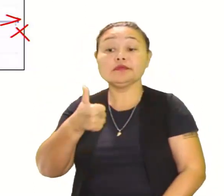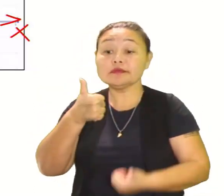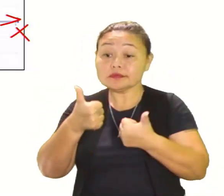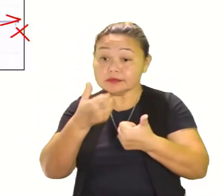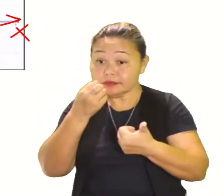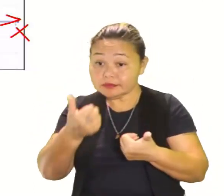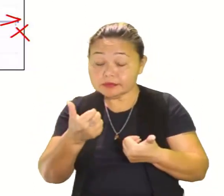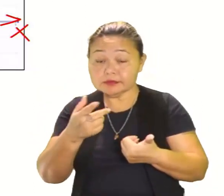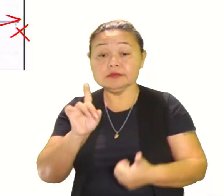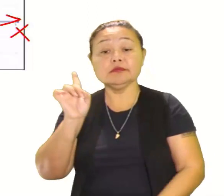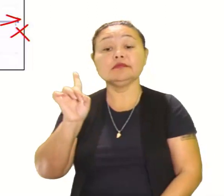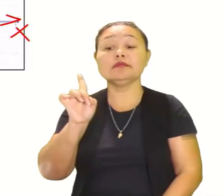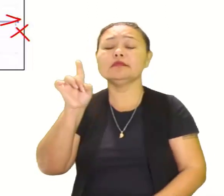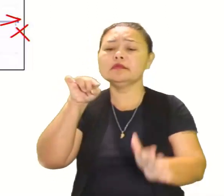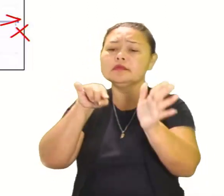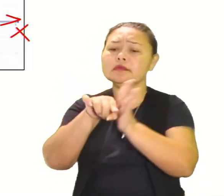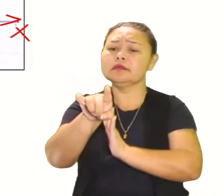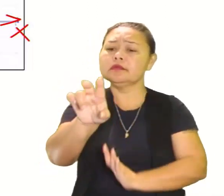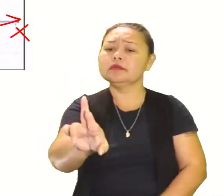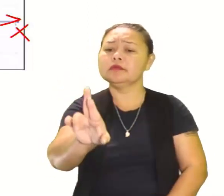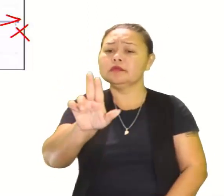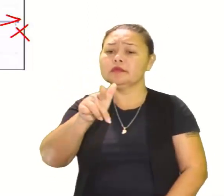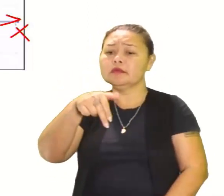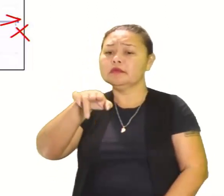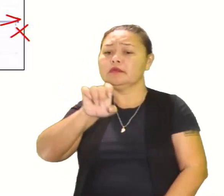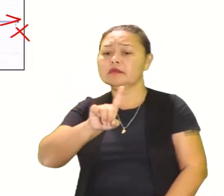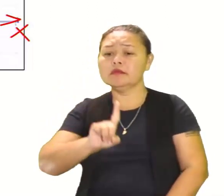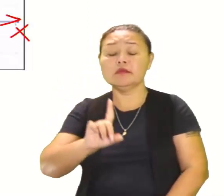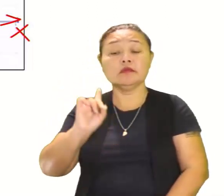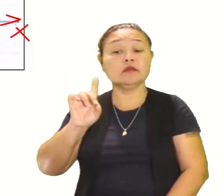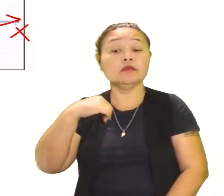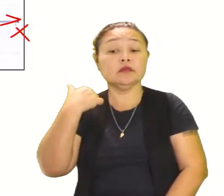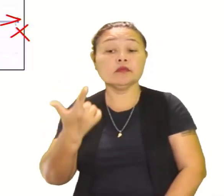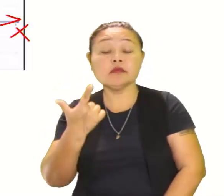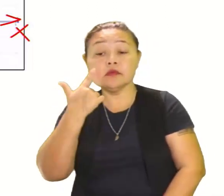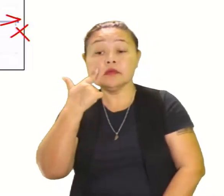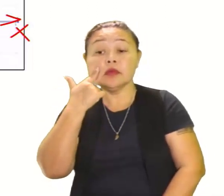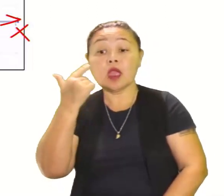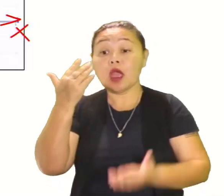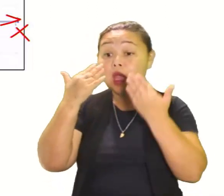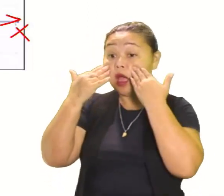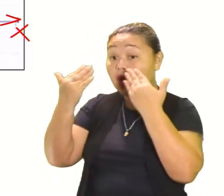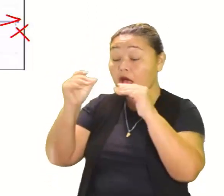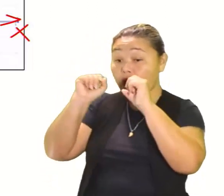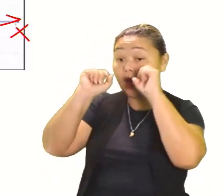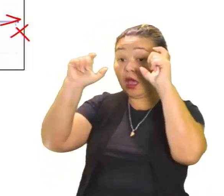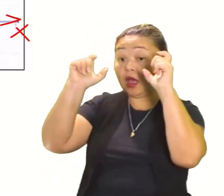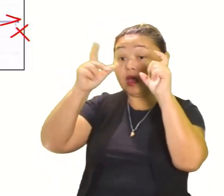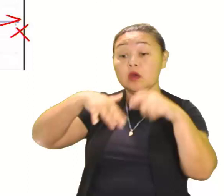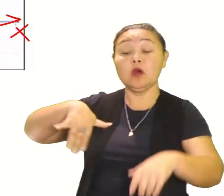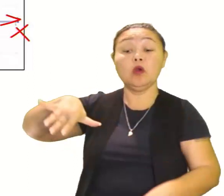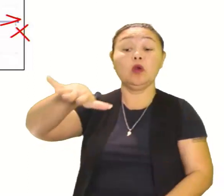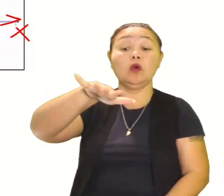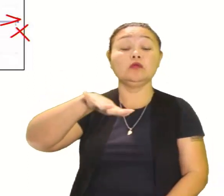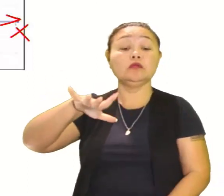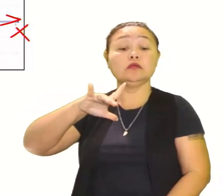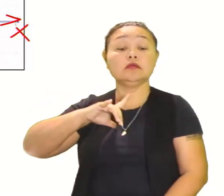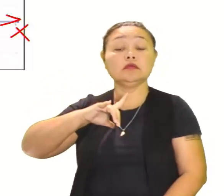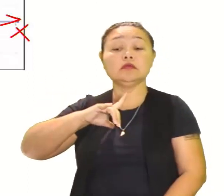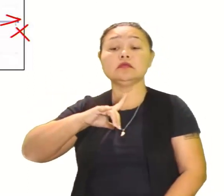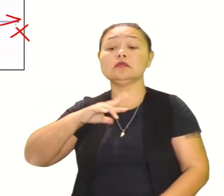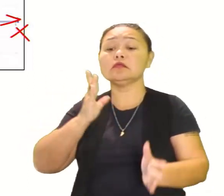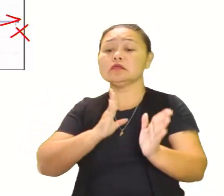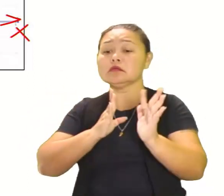isso. Tá bom? No quiz nós colocamos um exemplo do gráfico, e aí fica um ponto de atenção para vocês. A